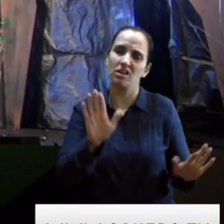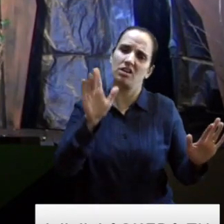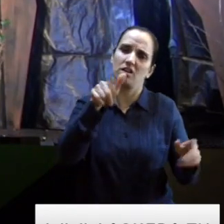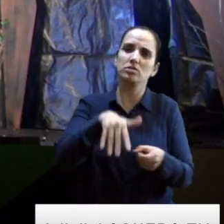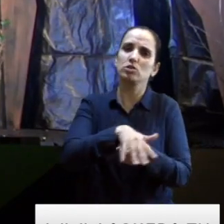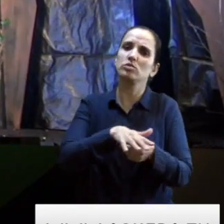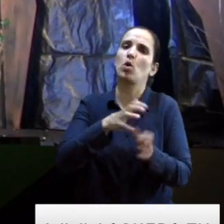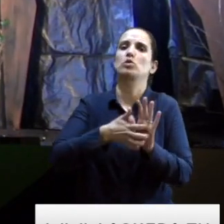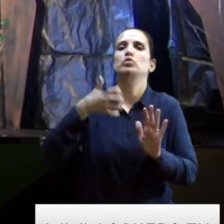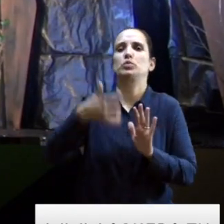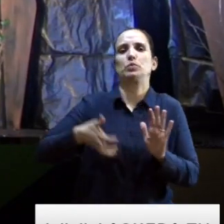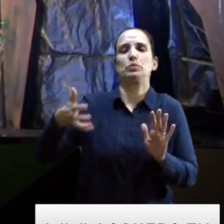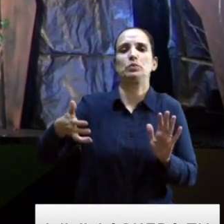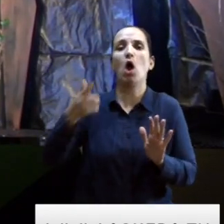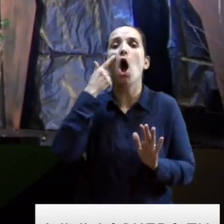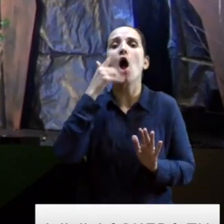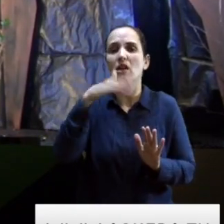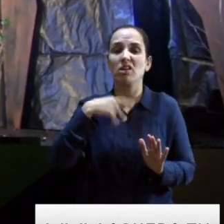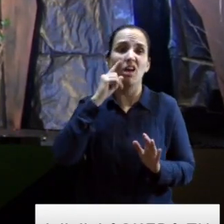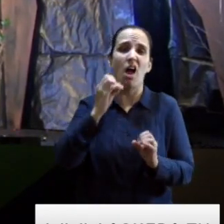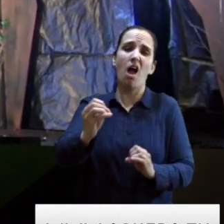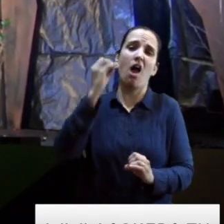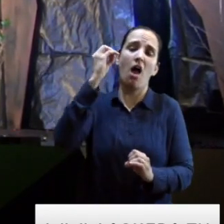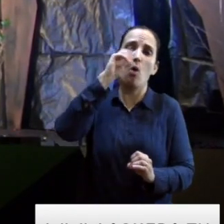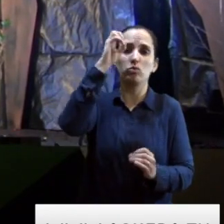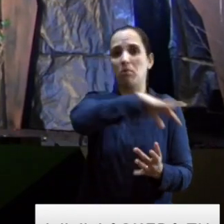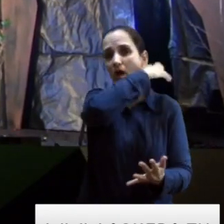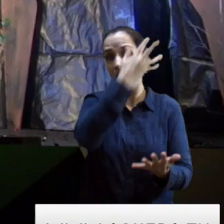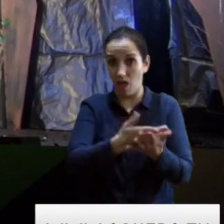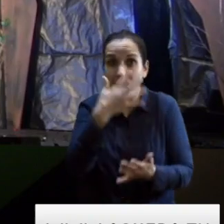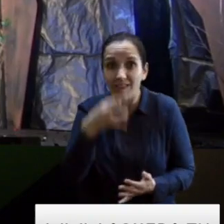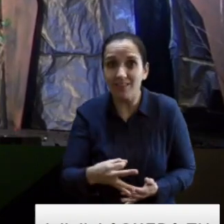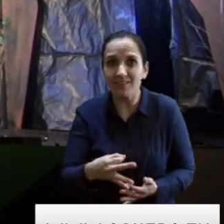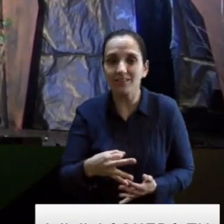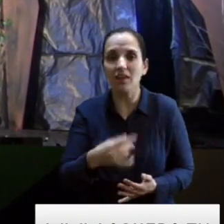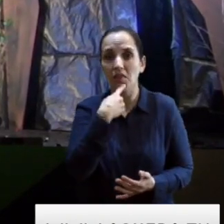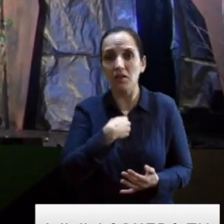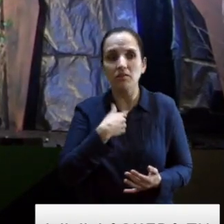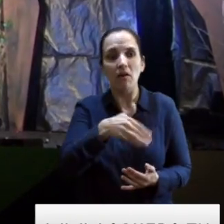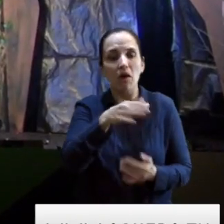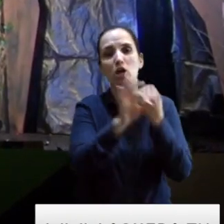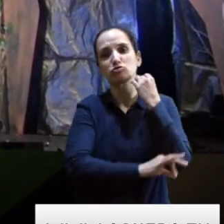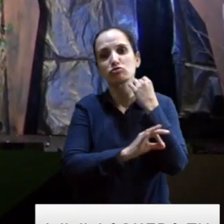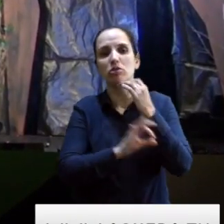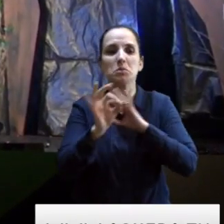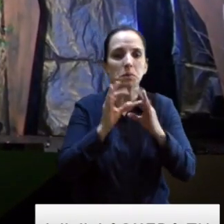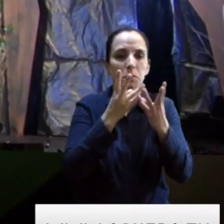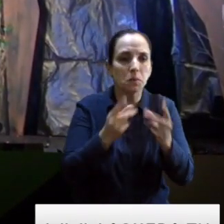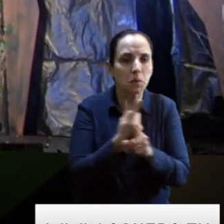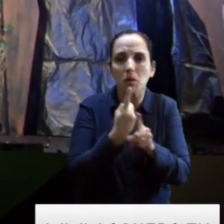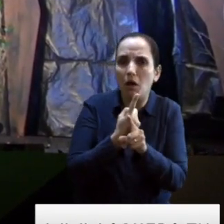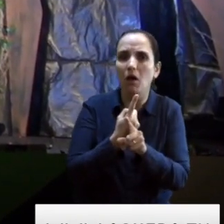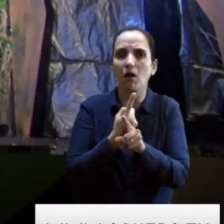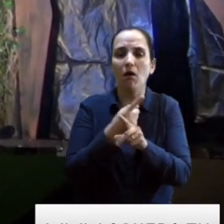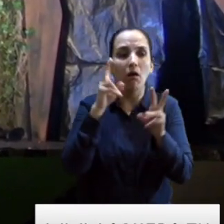é uma situação muito complicada. Olha que já não os vemos desde outubro. Acreditas? Disseram que iam à junta de freguesia tratar de uns